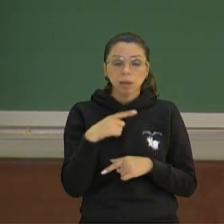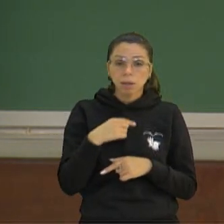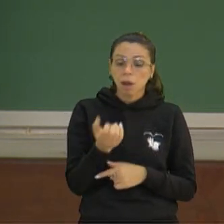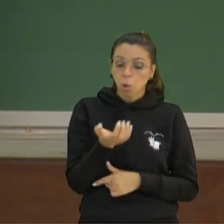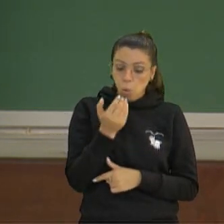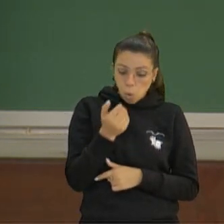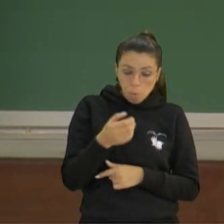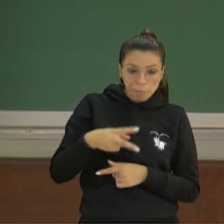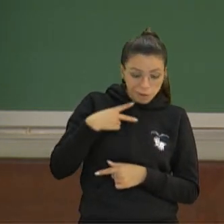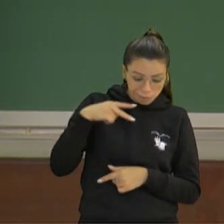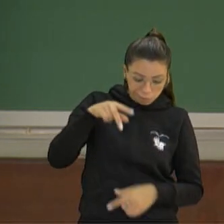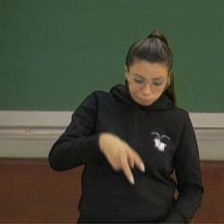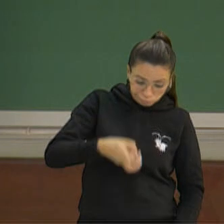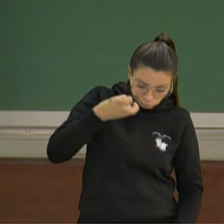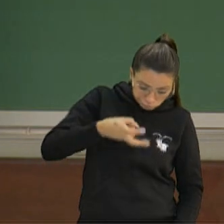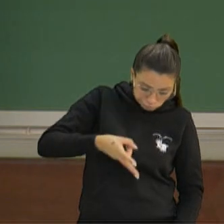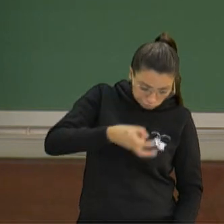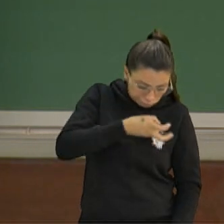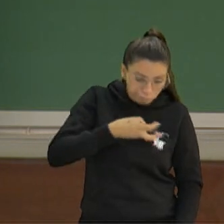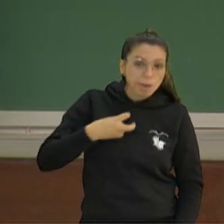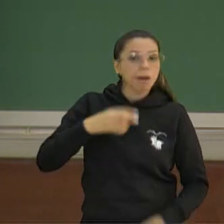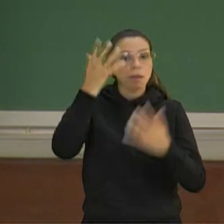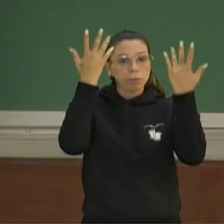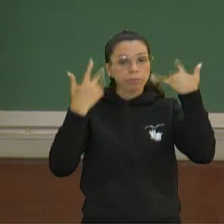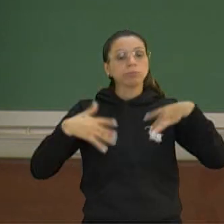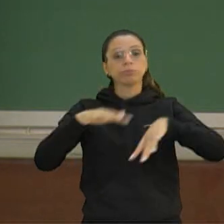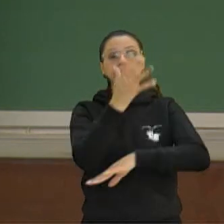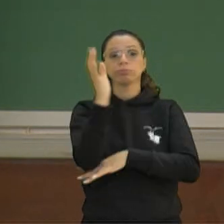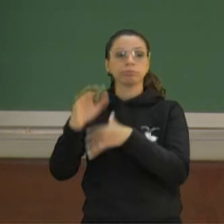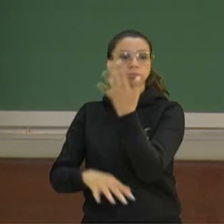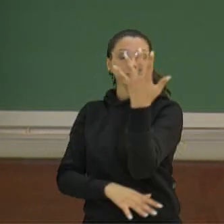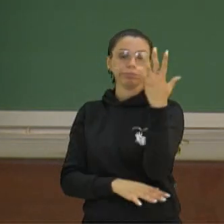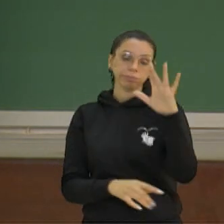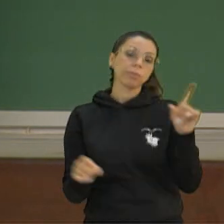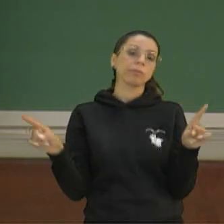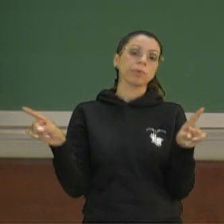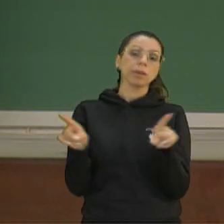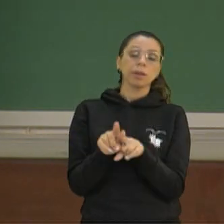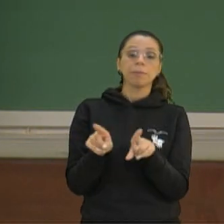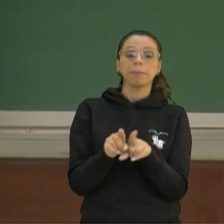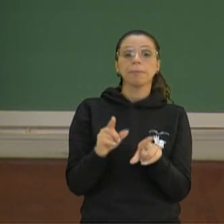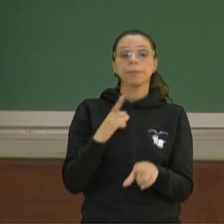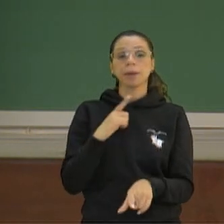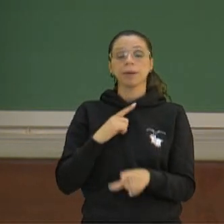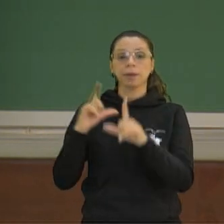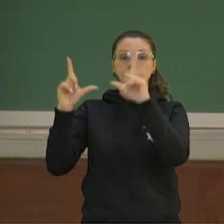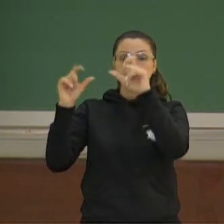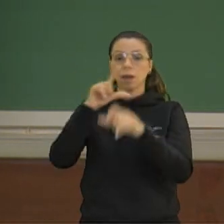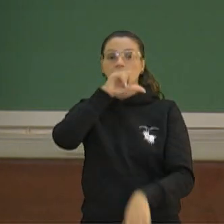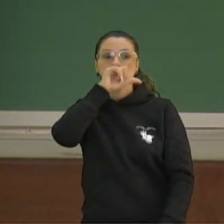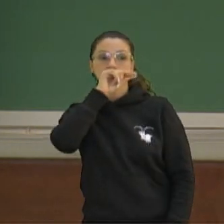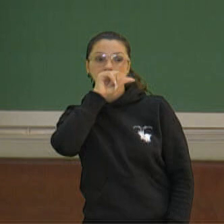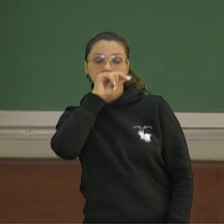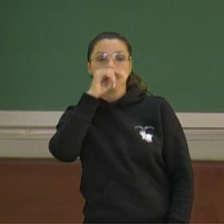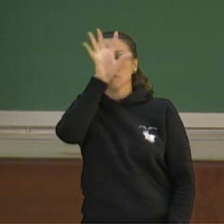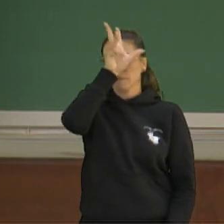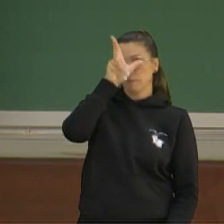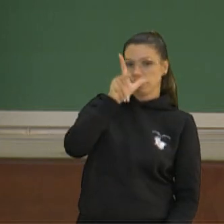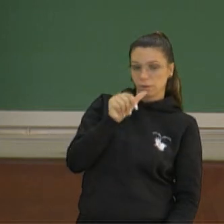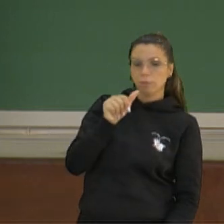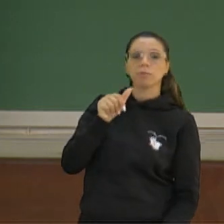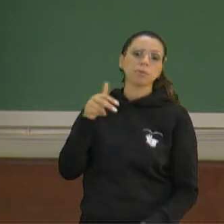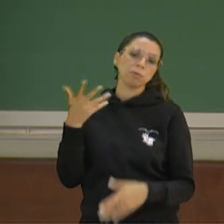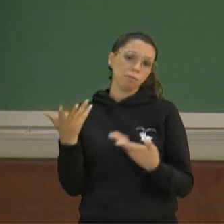retirando ali da natureza. Nós temos aqui, né, nesse exemplo da fotografia, as aves também